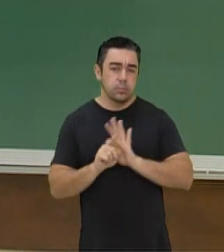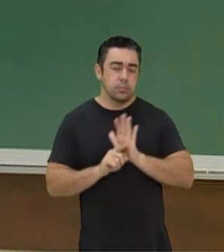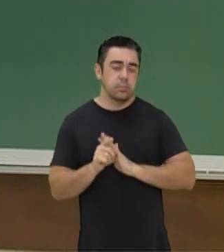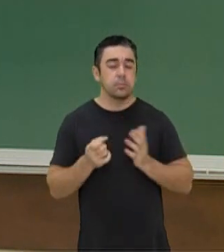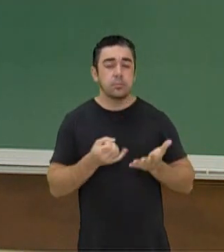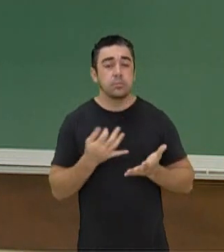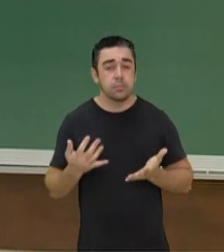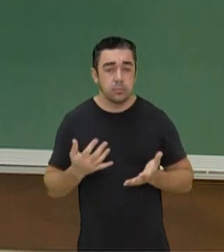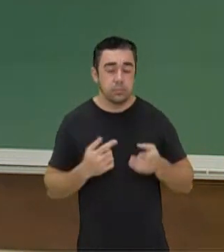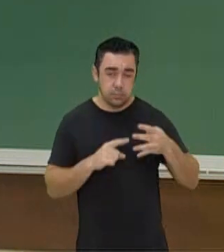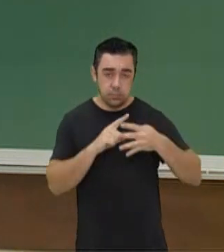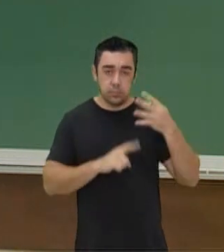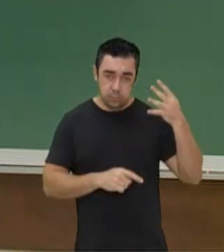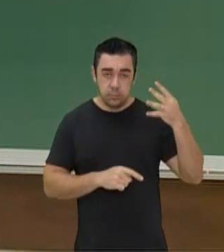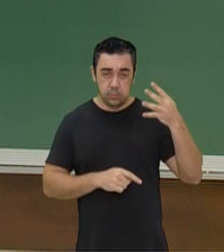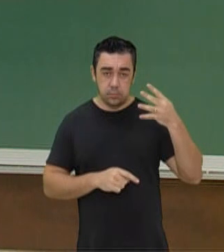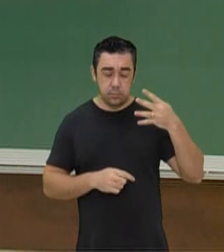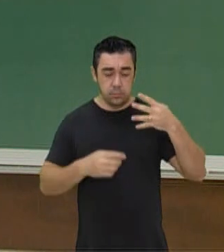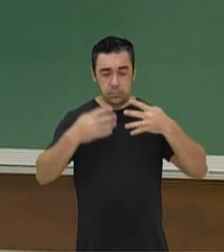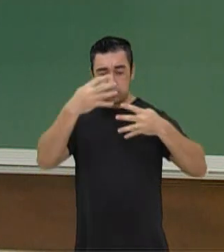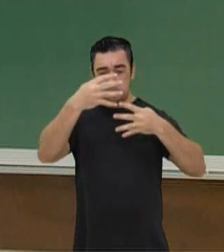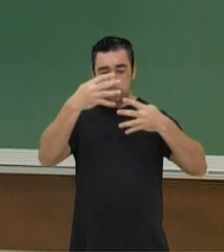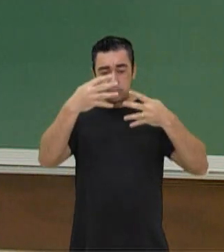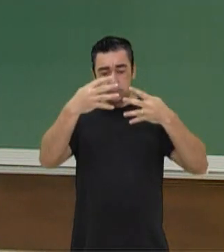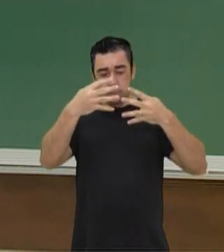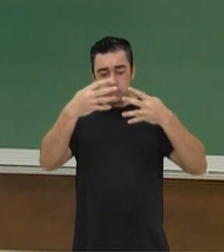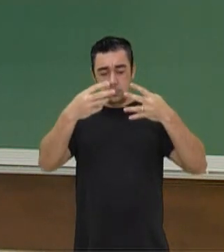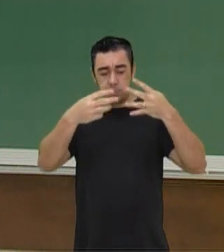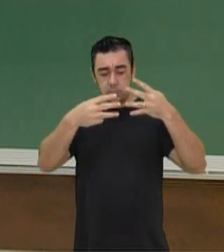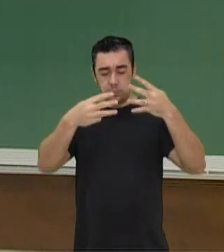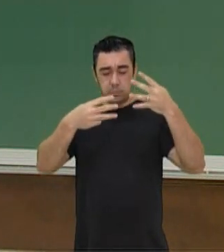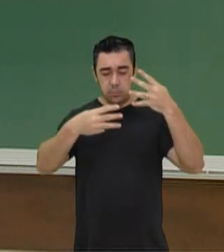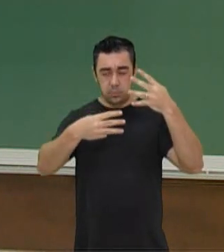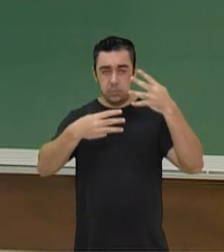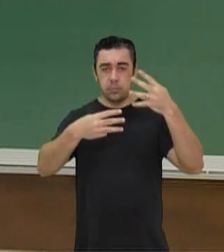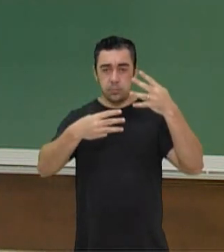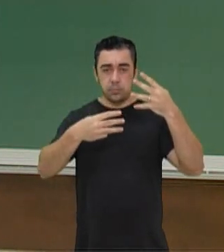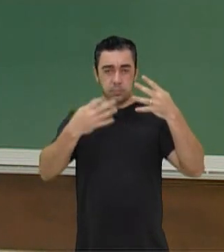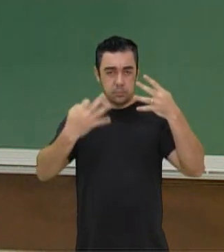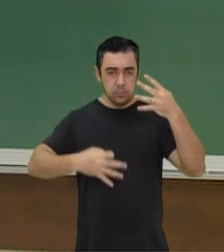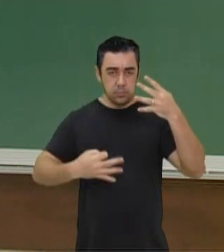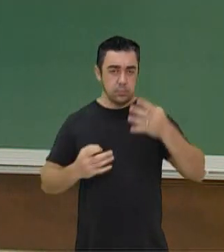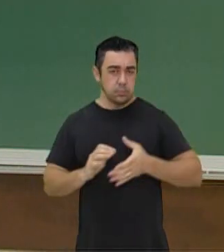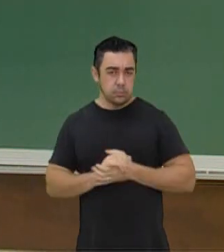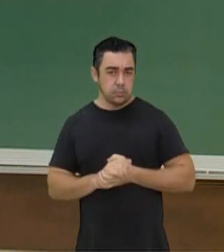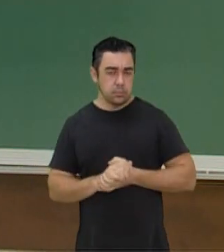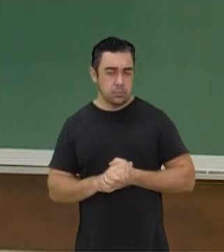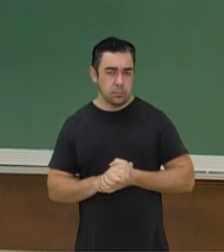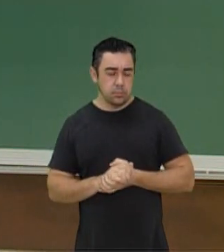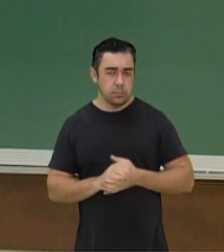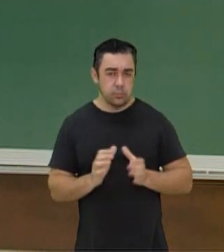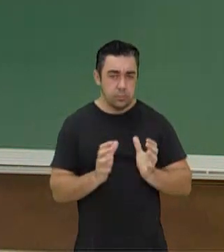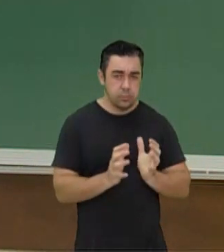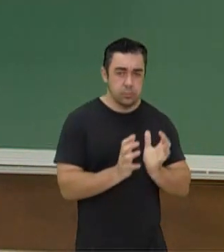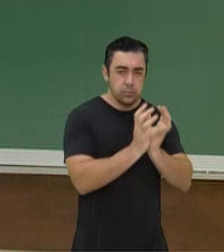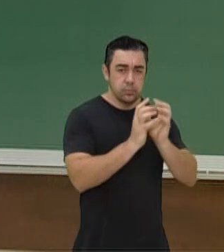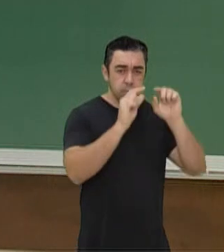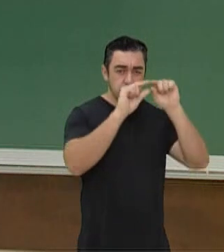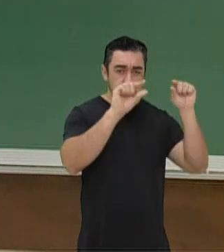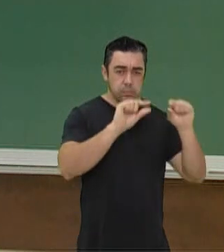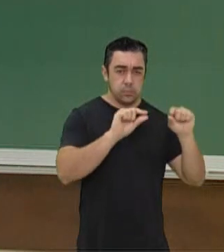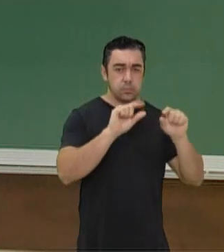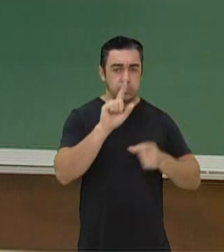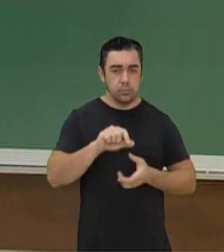temos ali? 4, não é verdade? 4, 4, 3, 3. Perfeito? Então, cada conjunto de versos